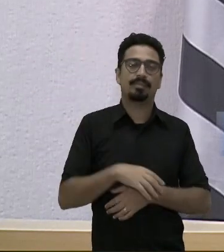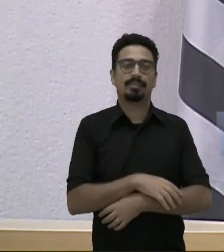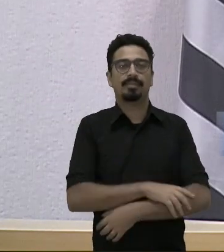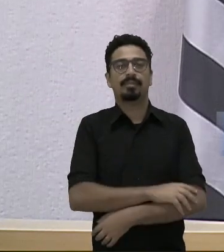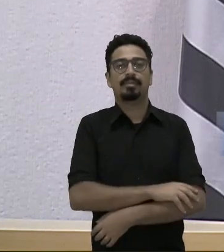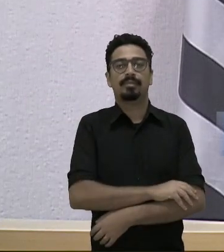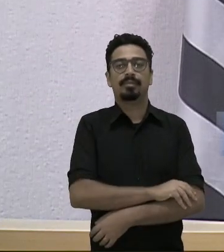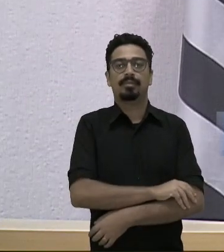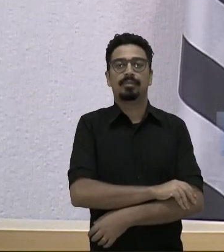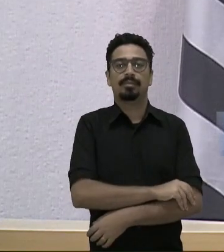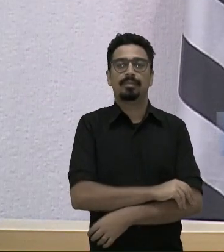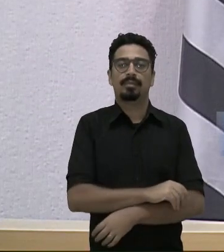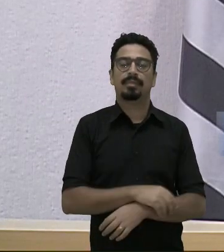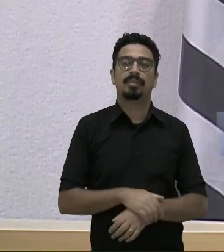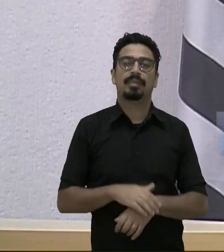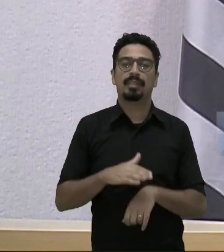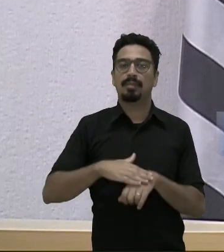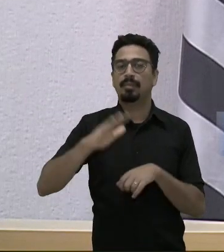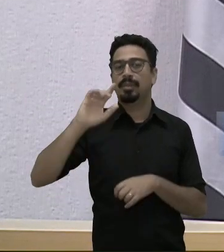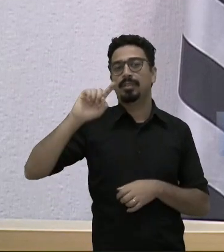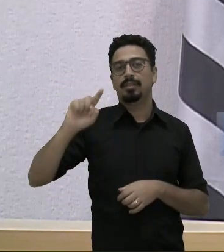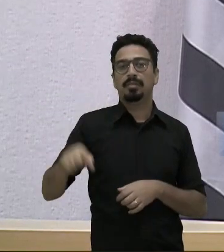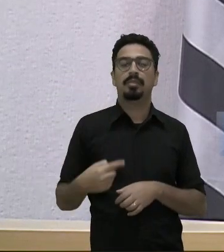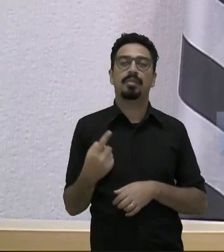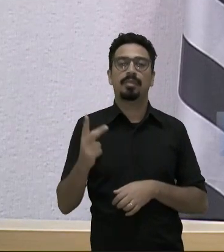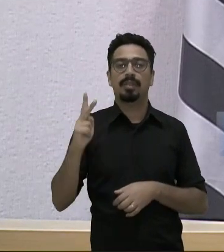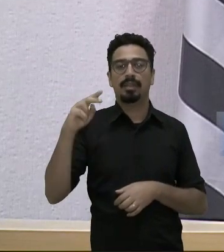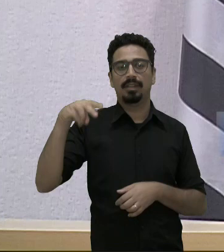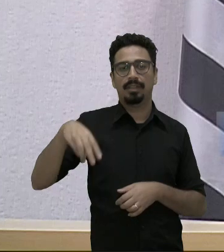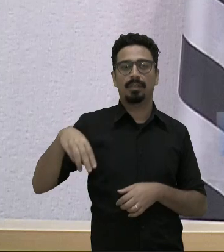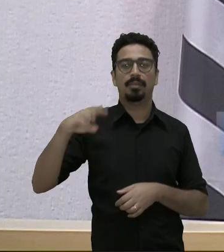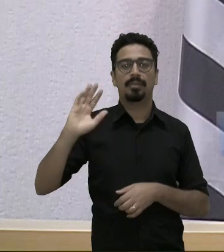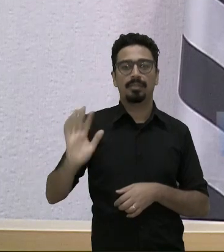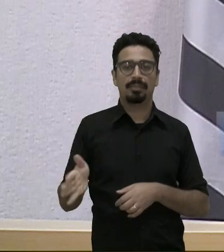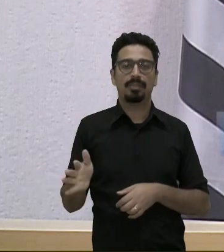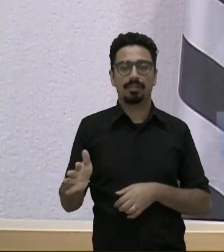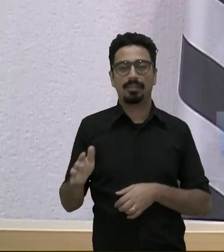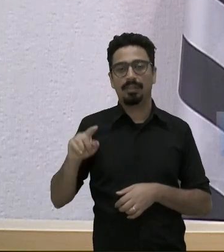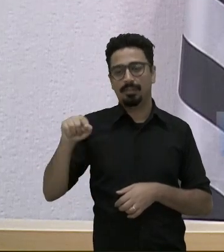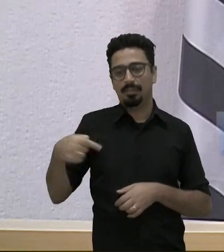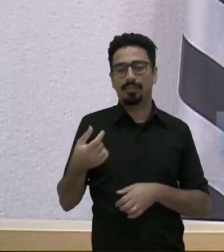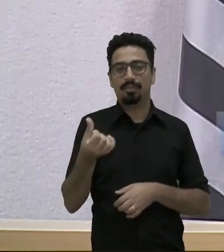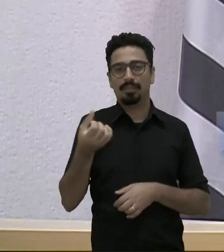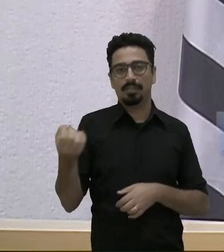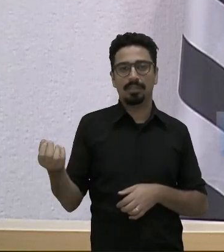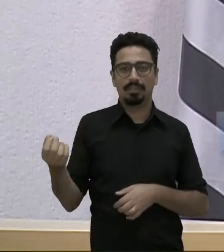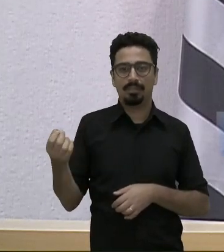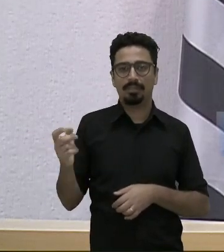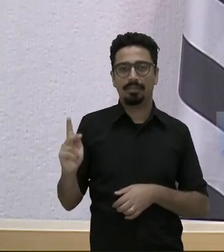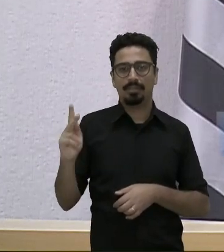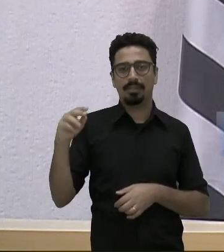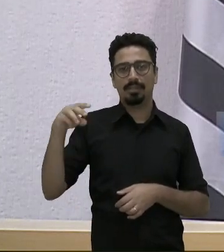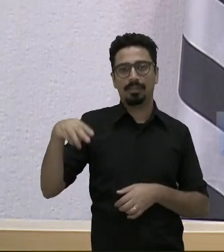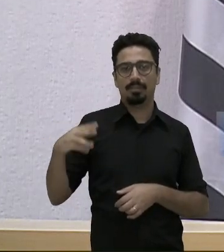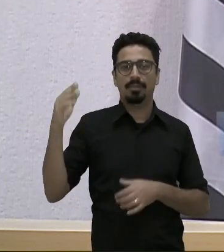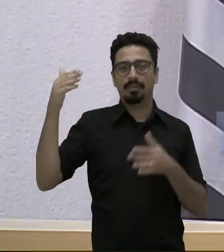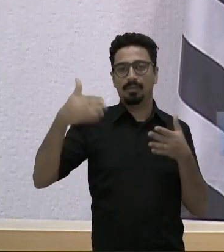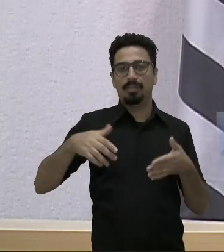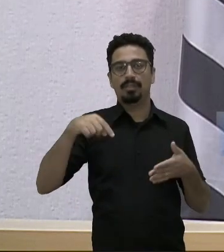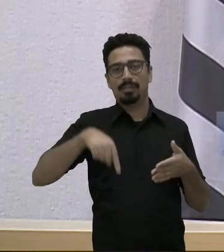andou 1.000 e poucos quilômetros, né, Elisa? Né, Jairo? 1.600 quilômetros. E aí eu